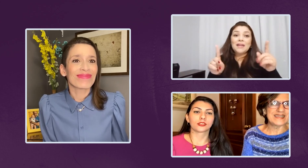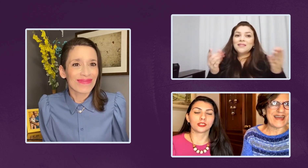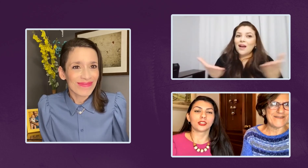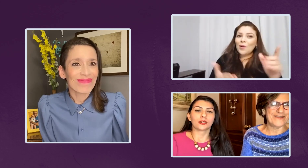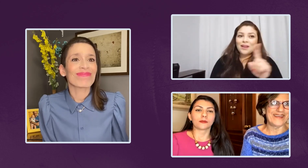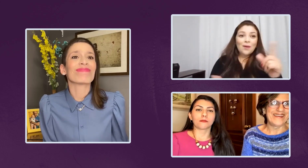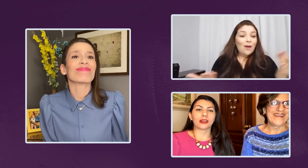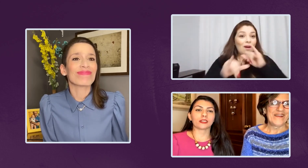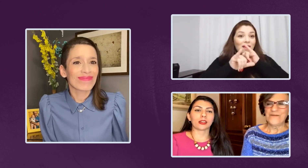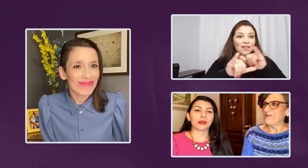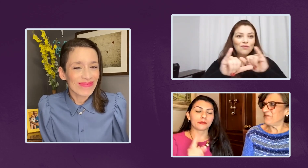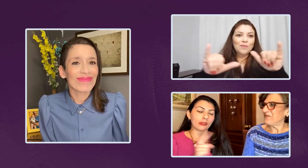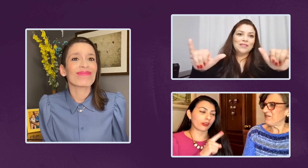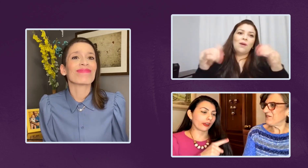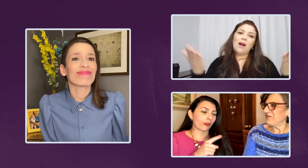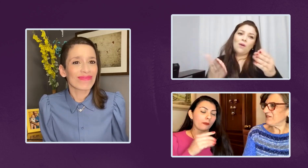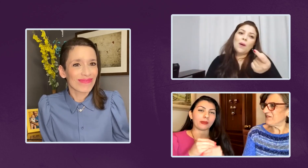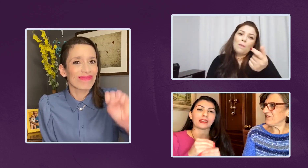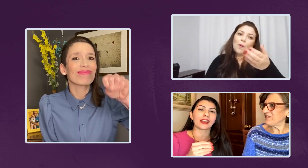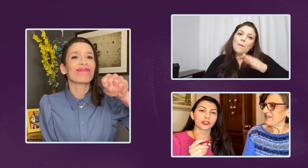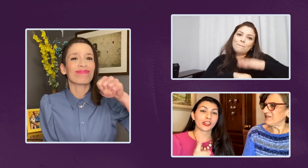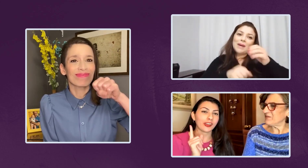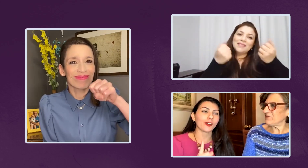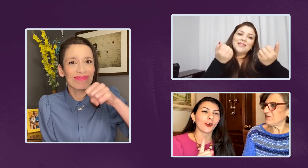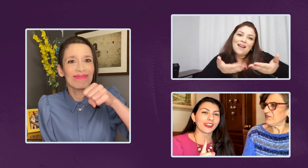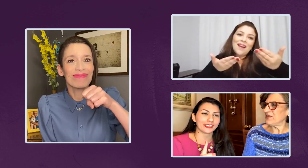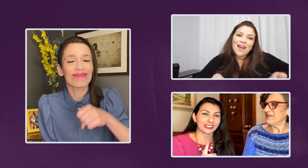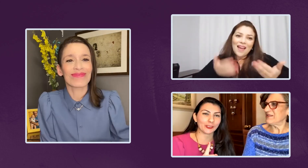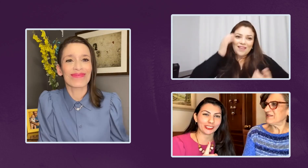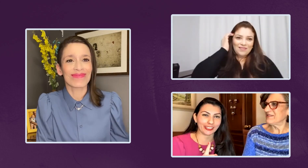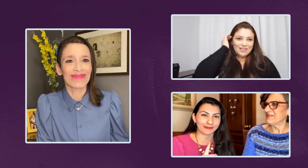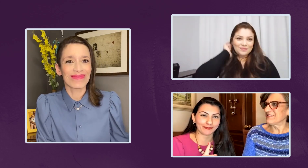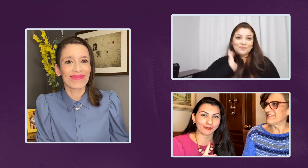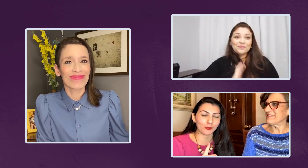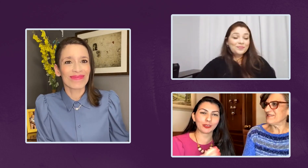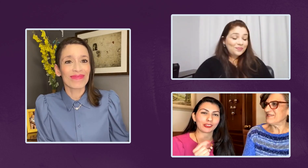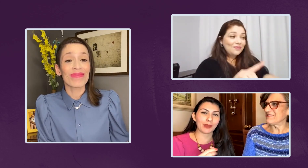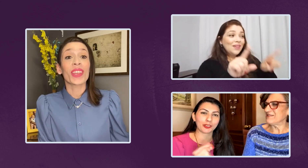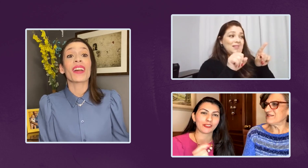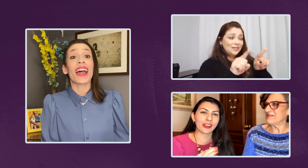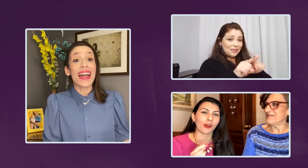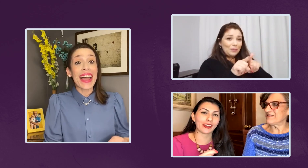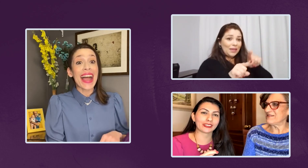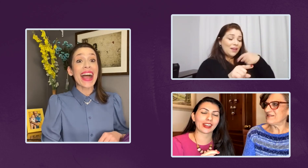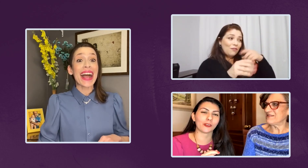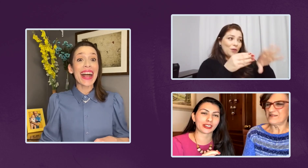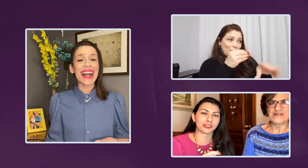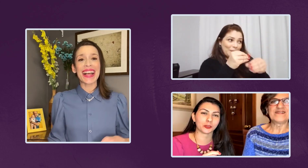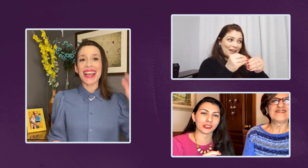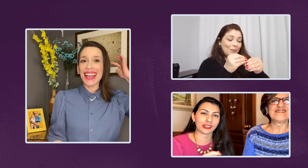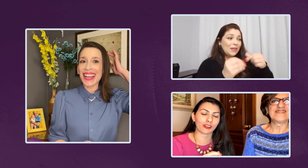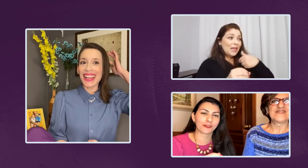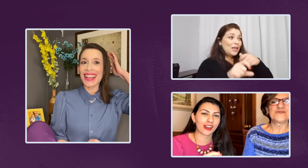mais leve. Mas eu também tenho que complementar que eu tinha vergonha de ser surda. Por muito tempo eu tinha vergonha de ser a